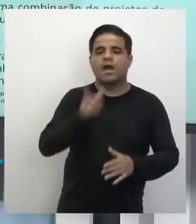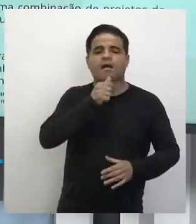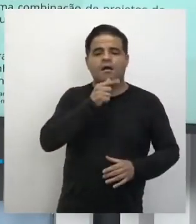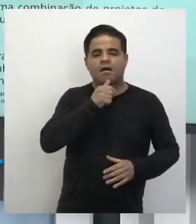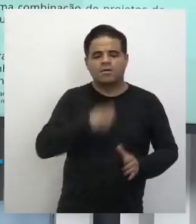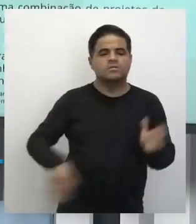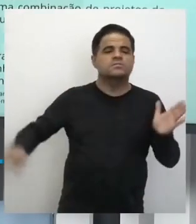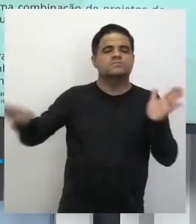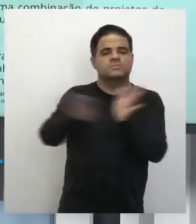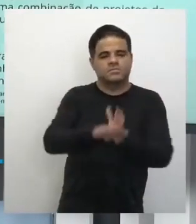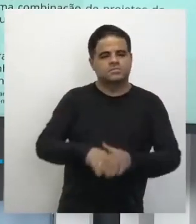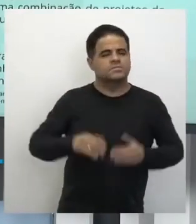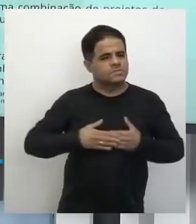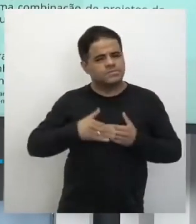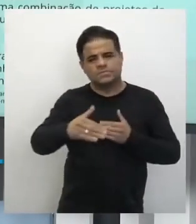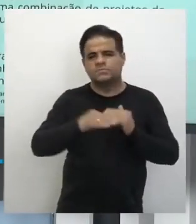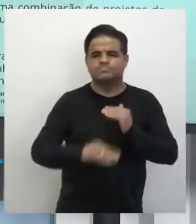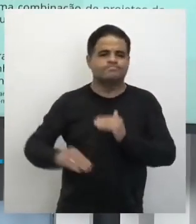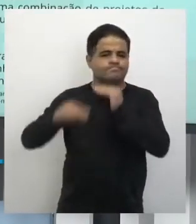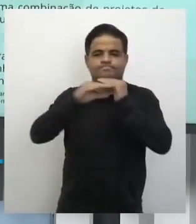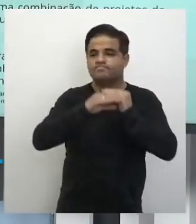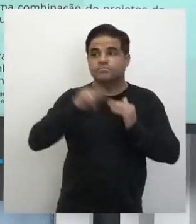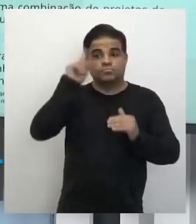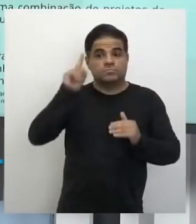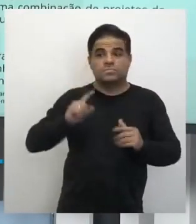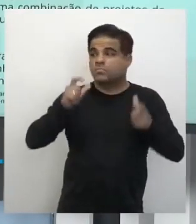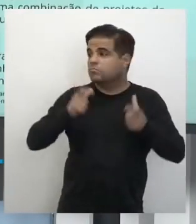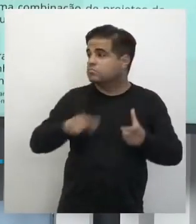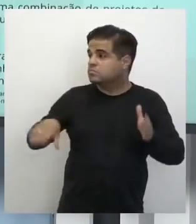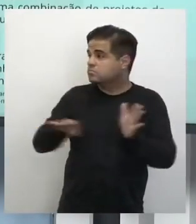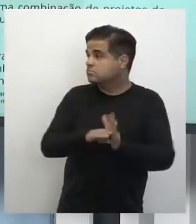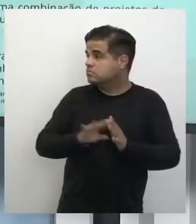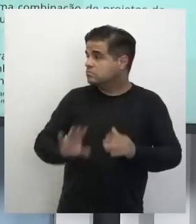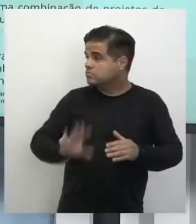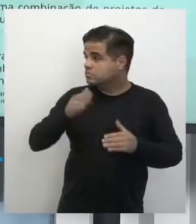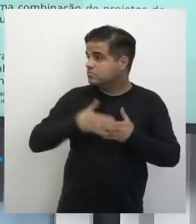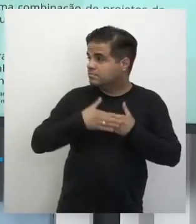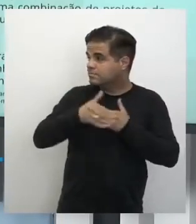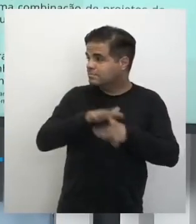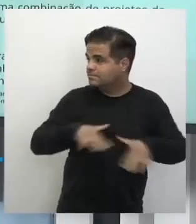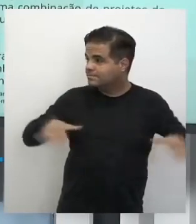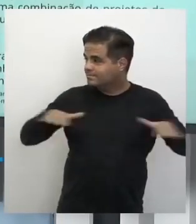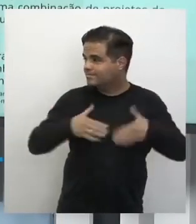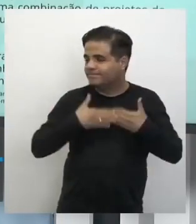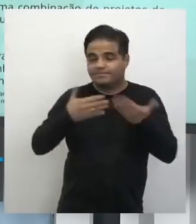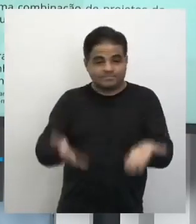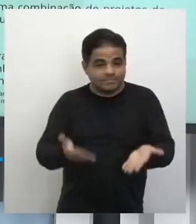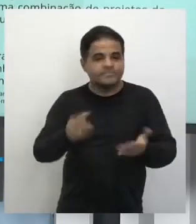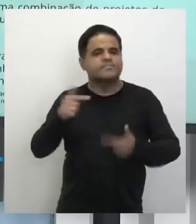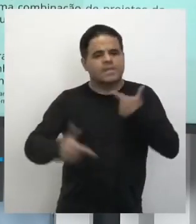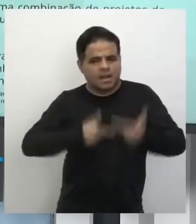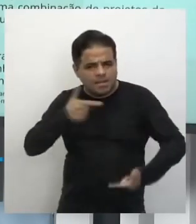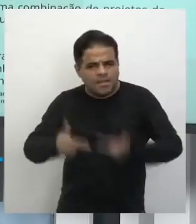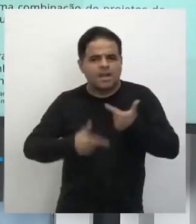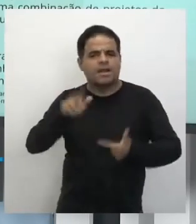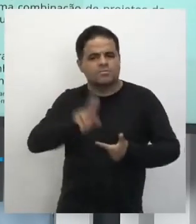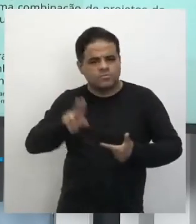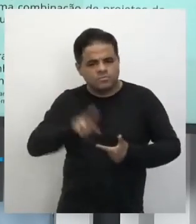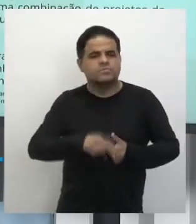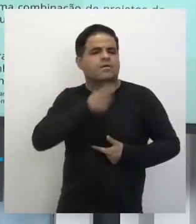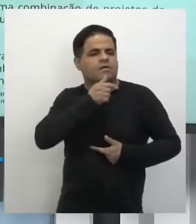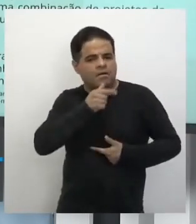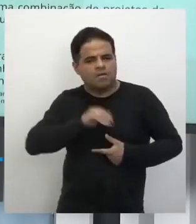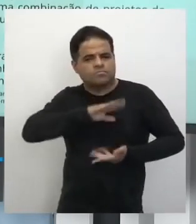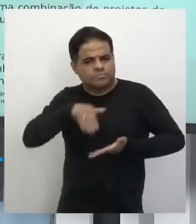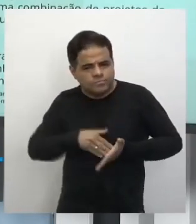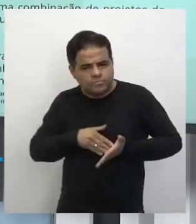está chegando num nível aí que a gente não sabe onde vai parar, né, ou quando vai parar. Então, trabalhar com reuso da água de chuva, essa coisa